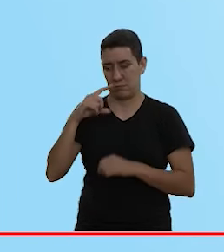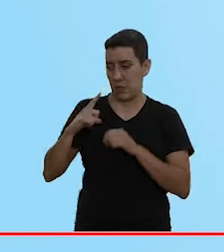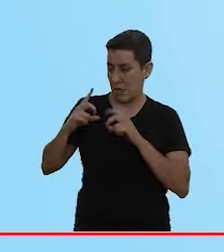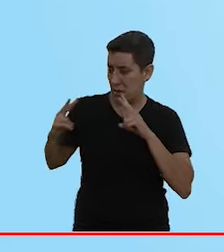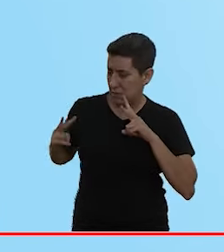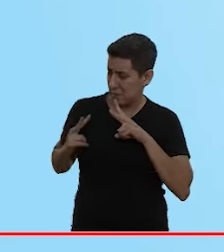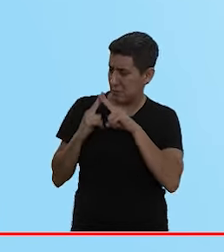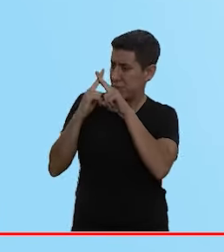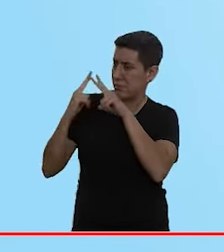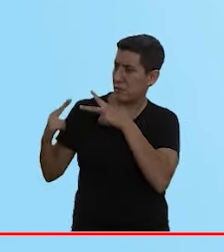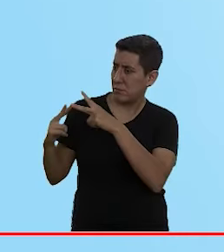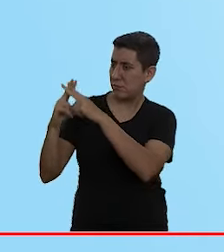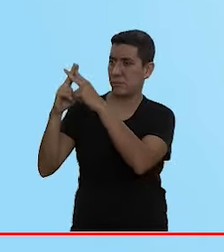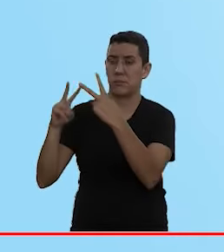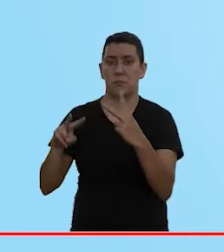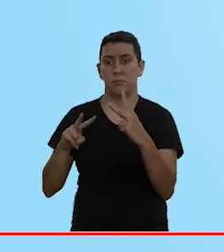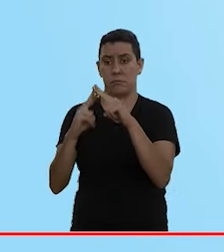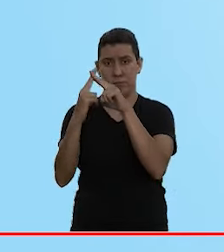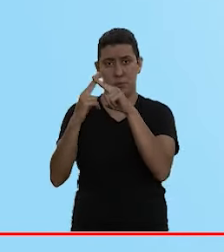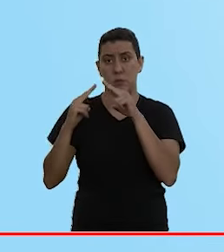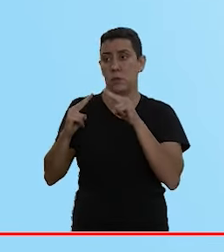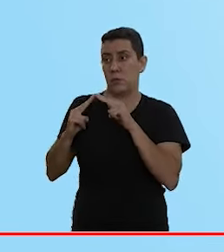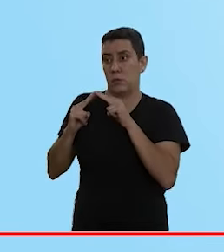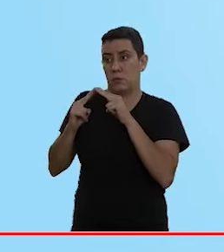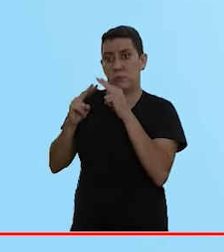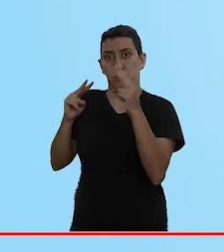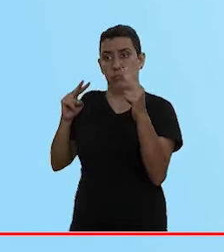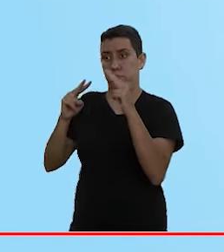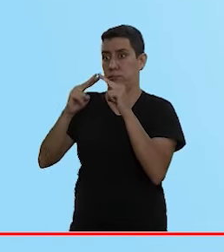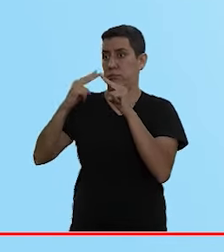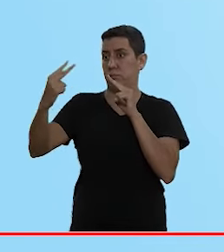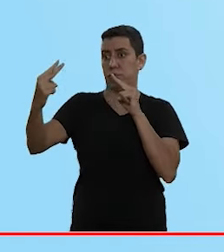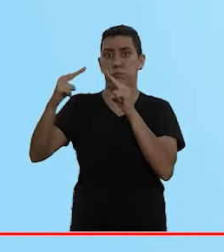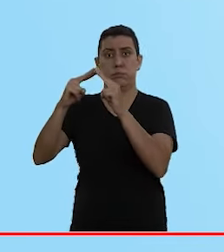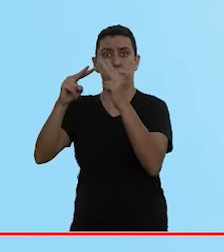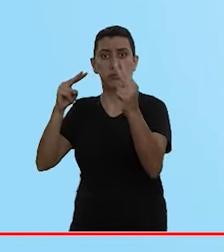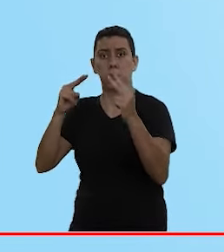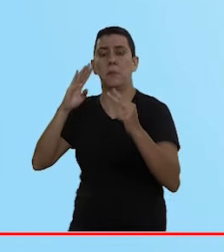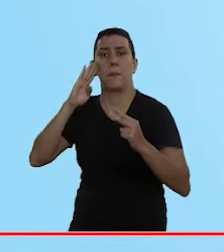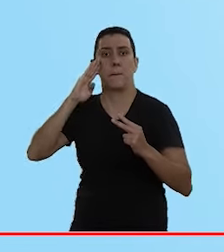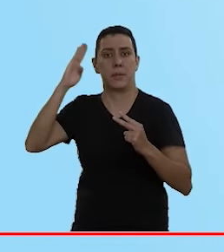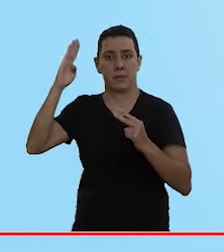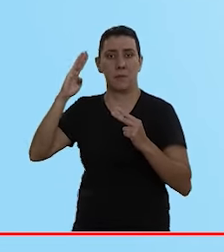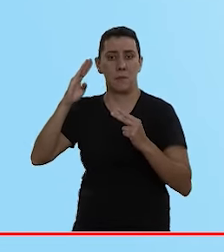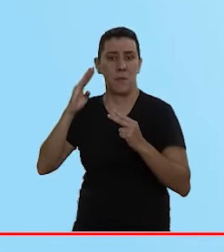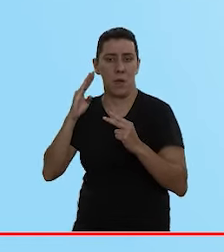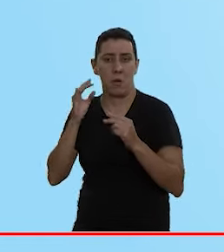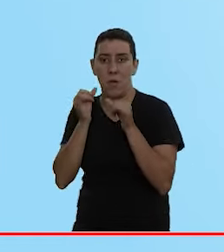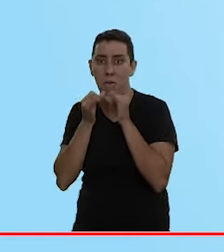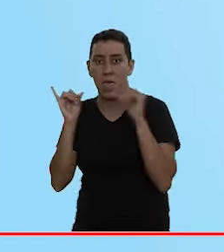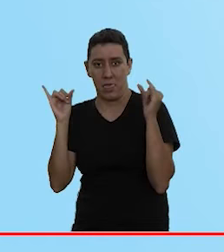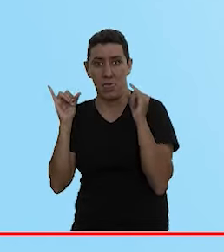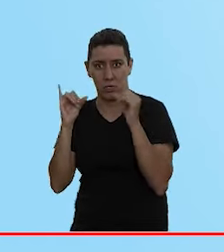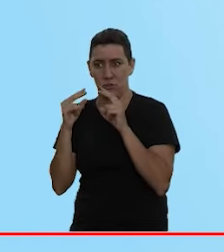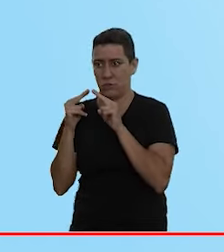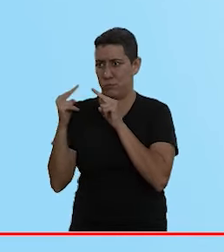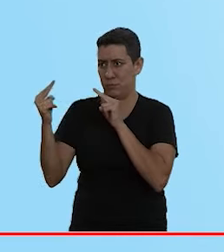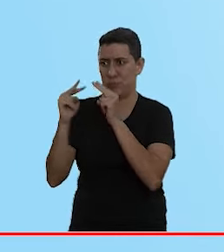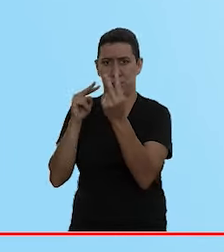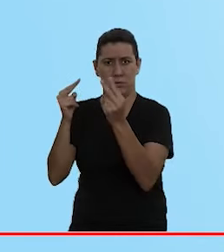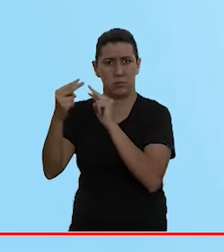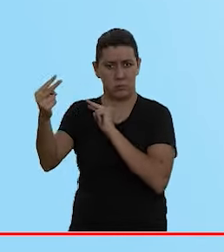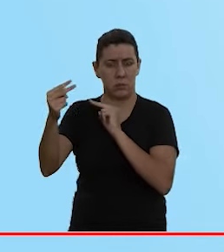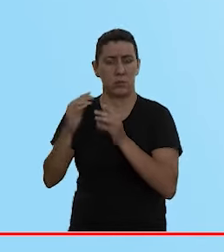construídas, elas se conectam ao sistema de alta tensão, sistema de transmissão de energia elétrica. Quando a gente chega em